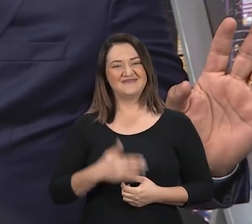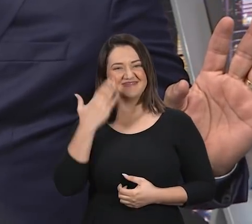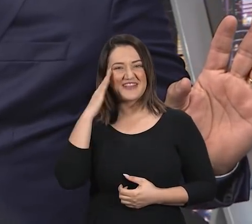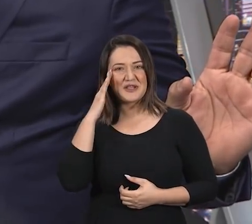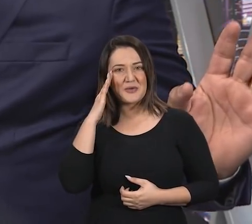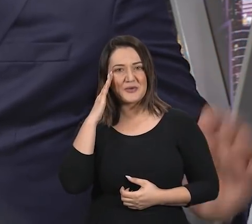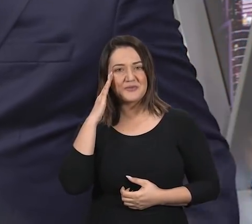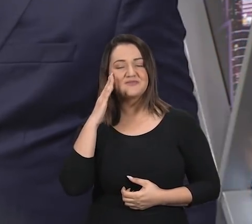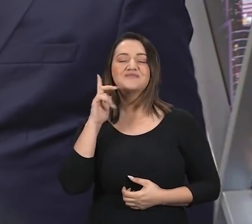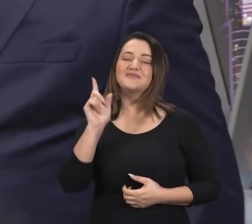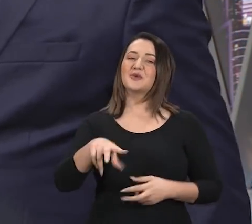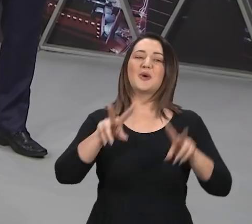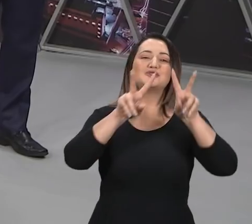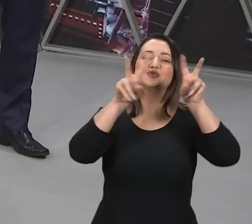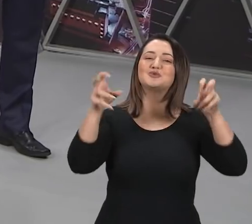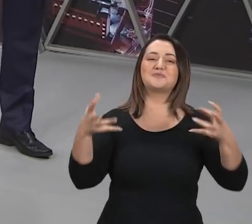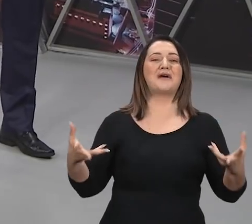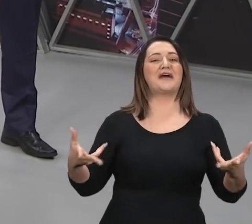claro, não está?